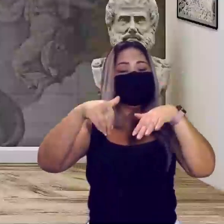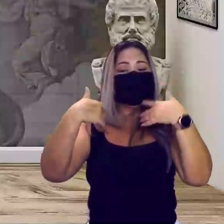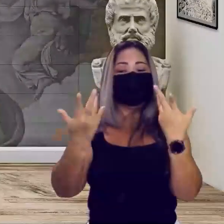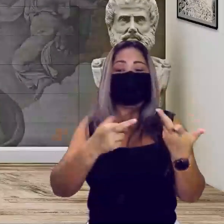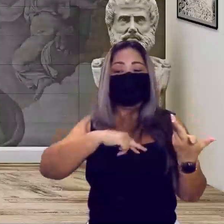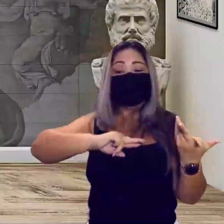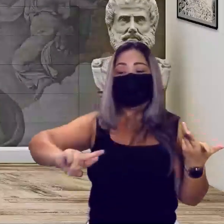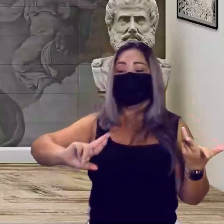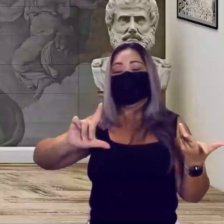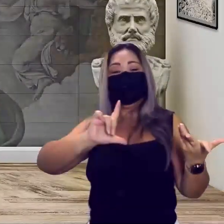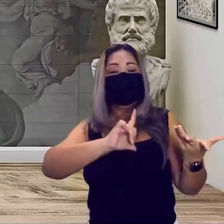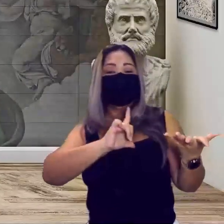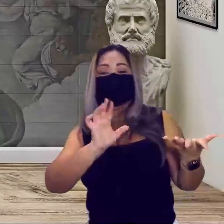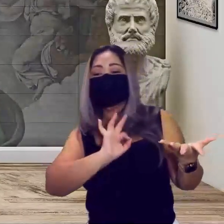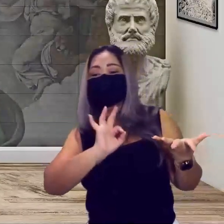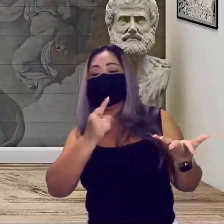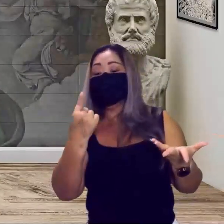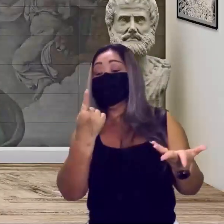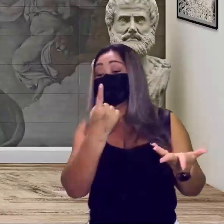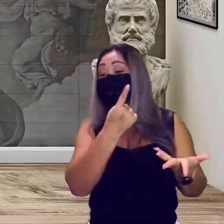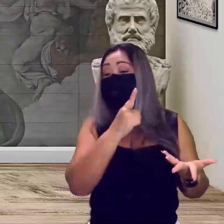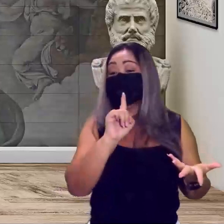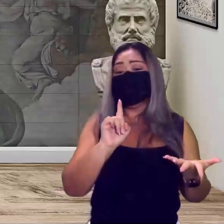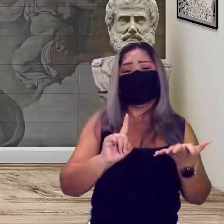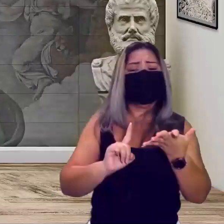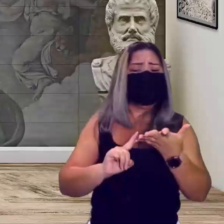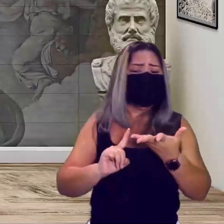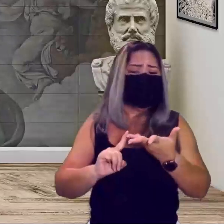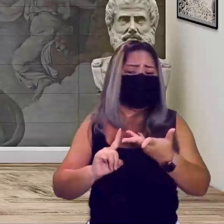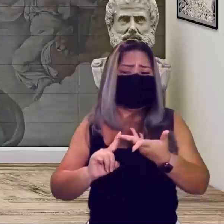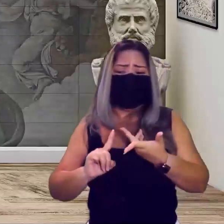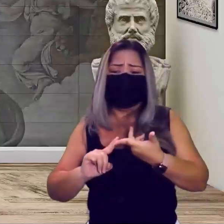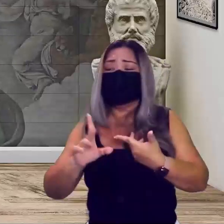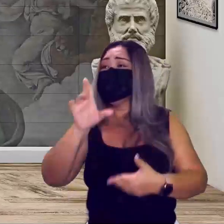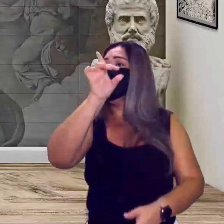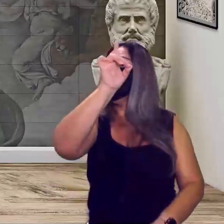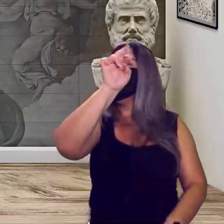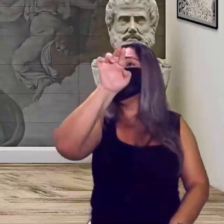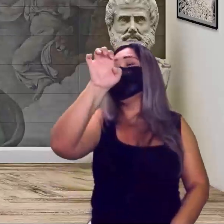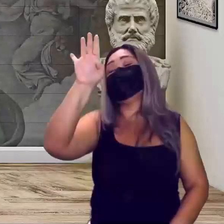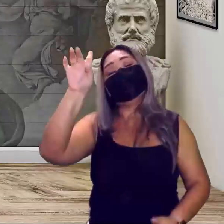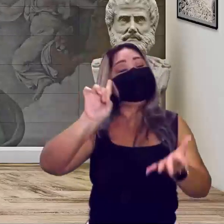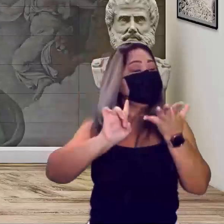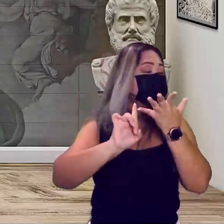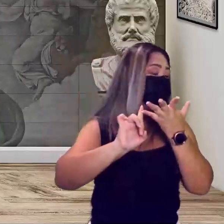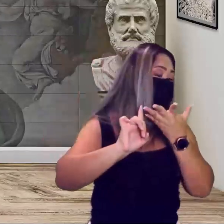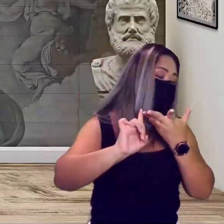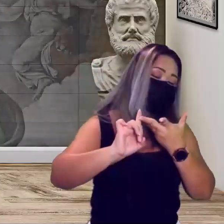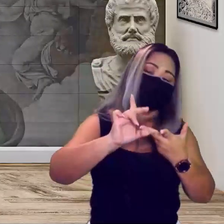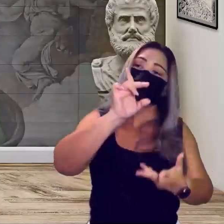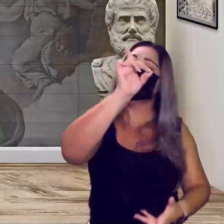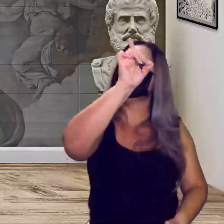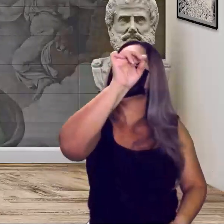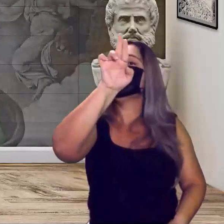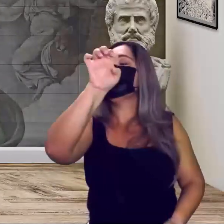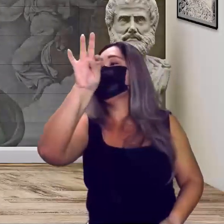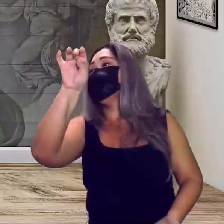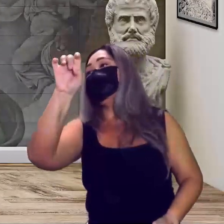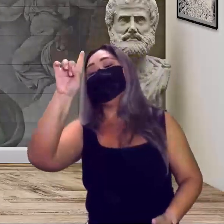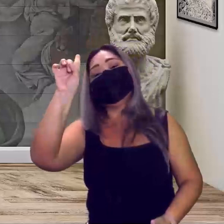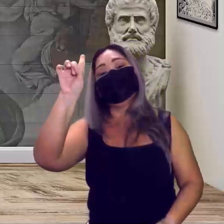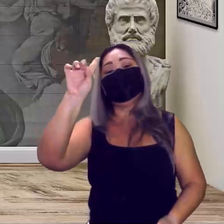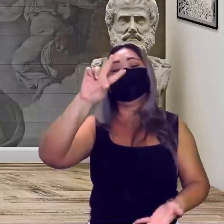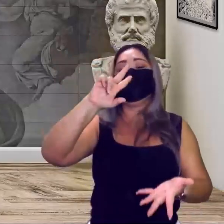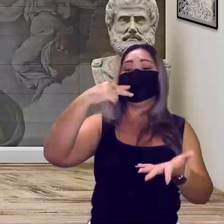eles tinham vários, cultuavam não só um Deus, era poli, né? Poli é vários, politeísta. Teísmo é